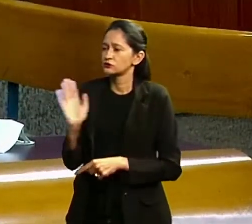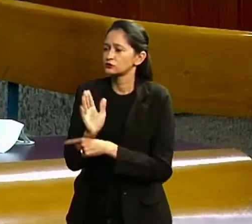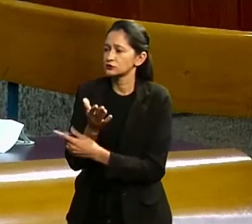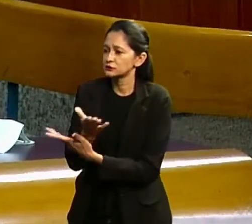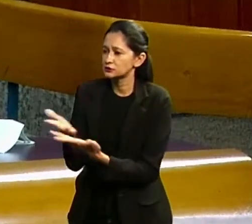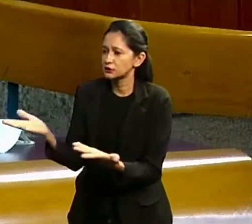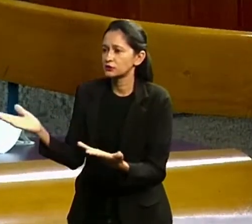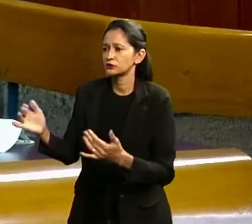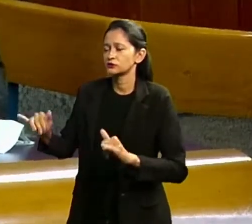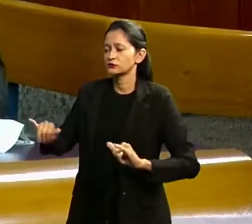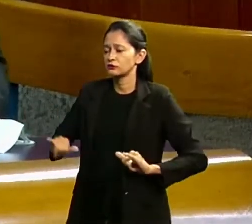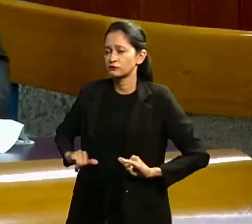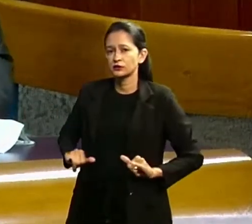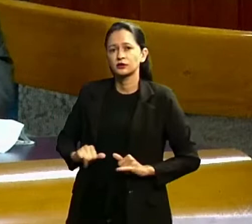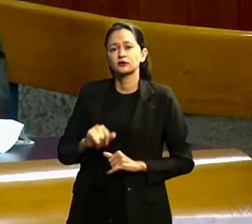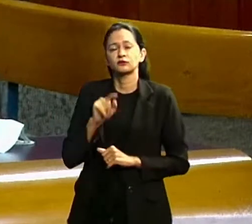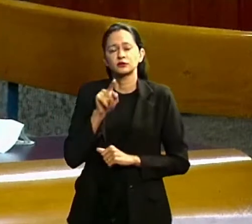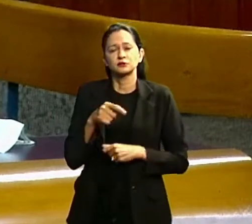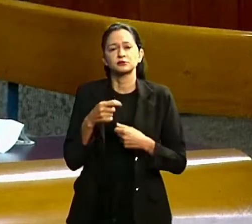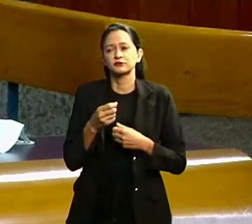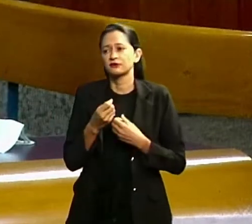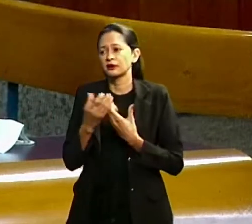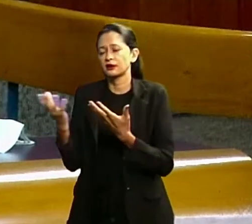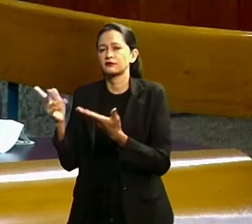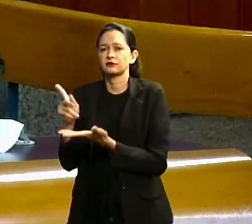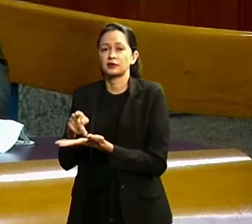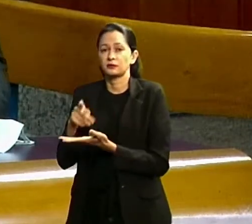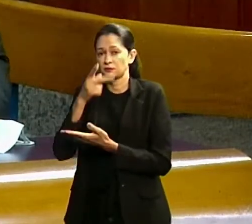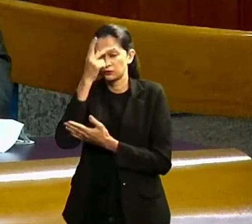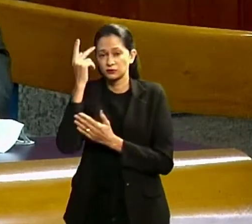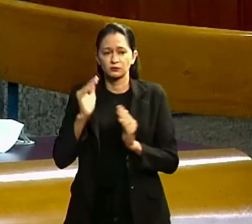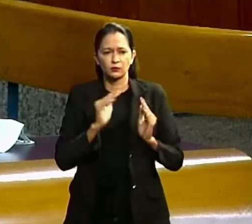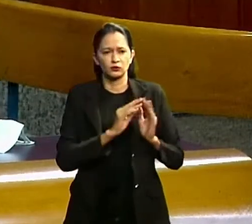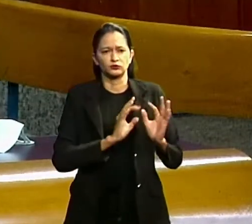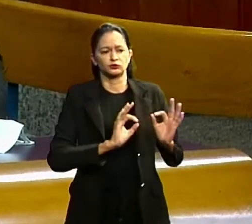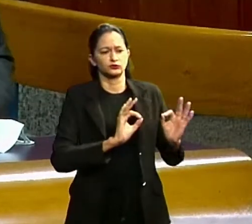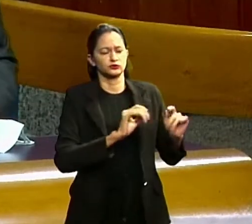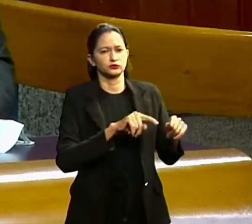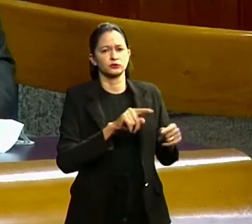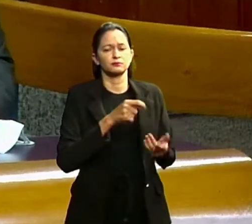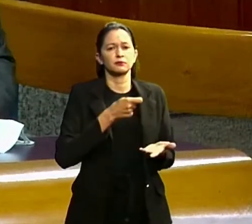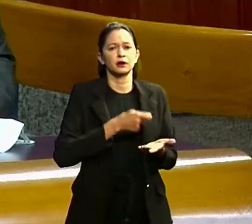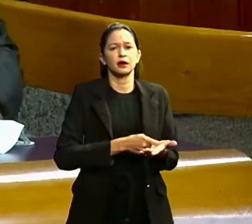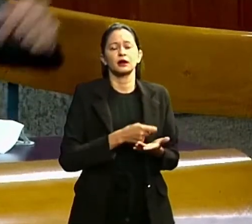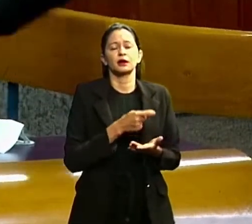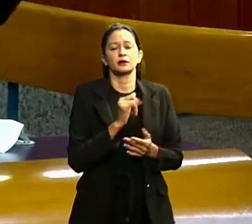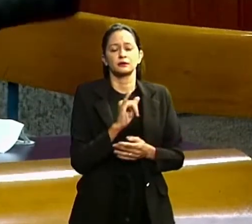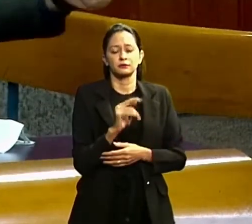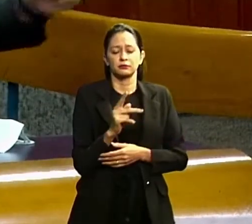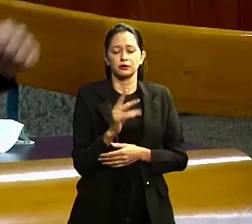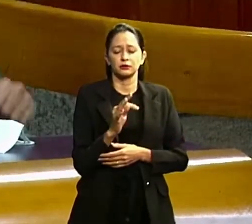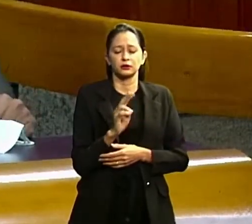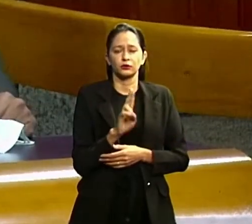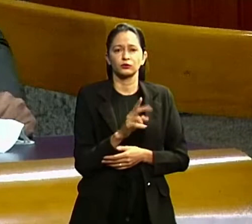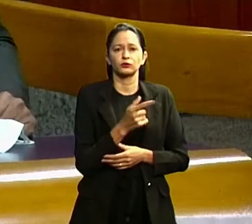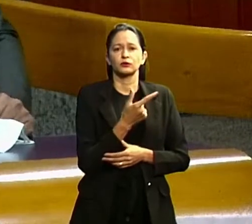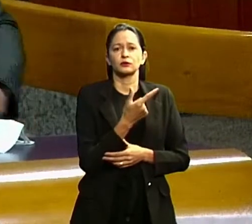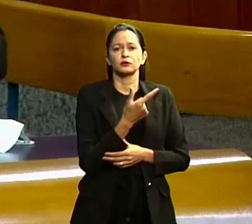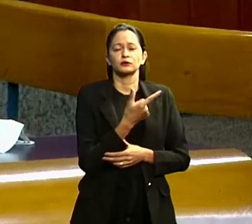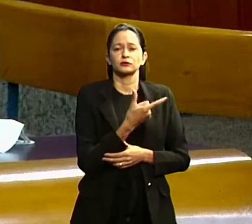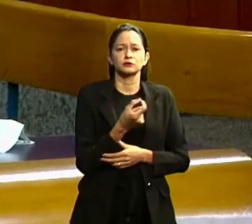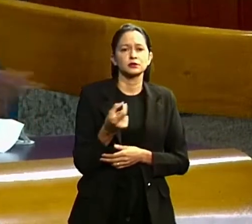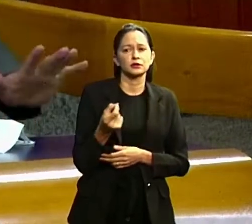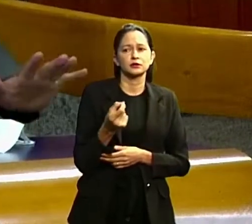que vocês sofriam injustiça social. Tem gente que mora em condomínio e paga 200 e pouco de IPTU. Vocês moram nesse bairro